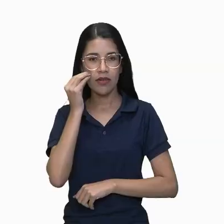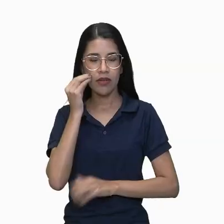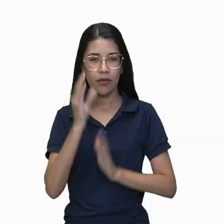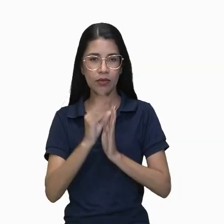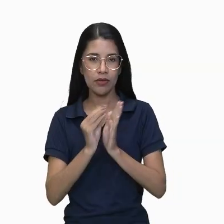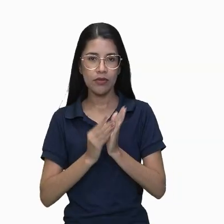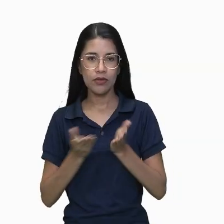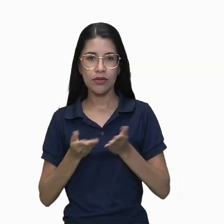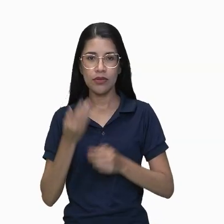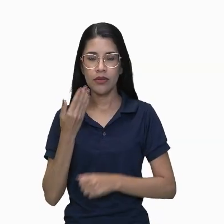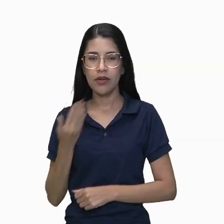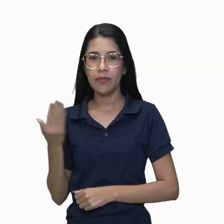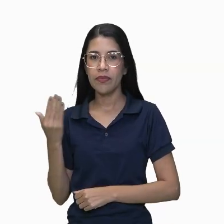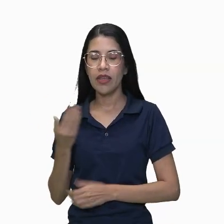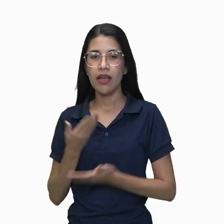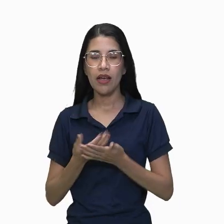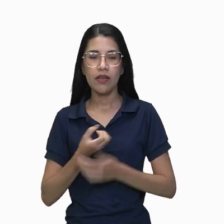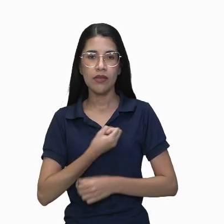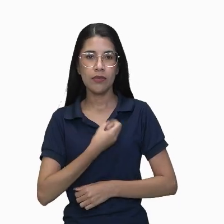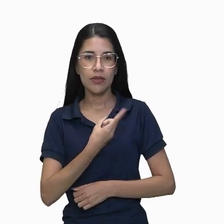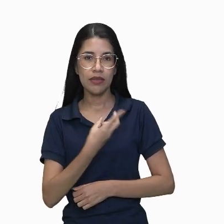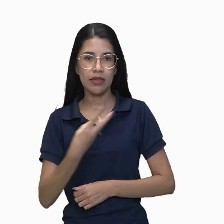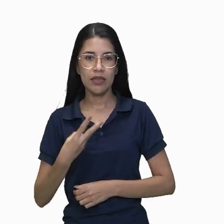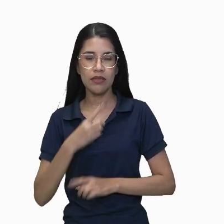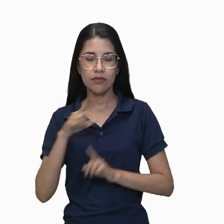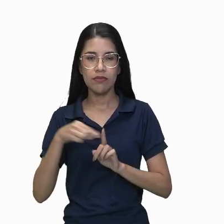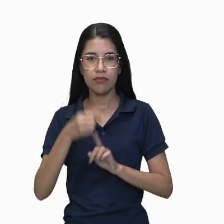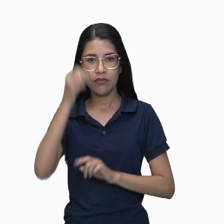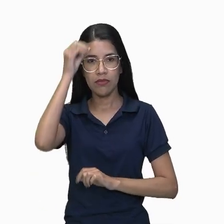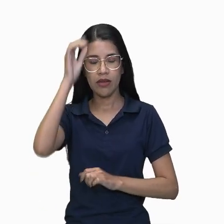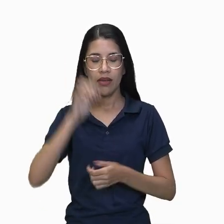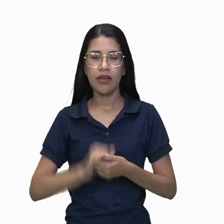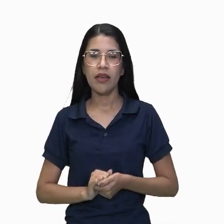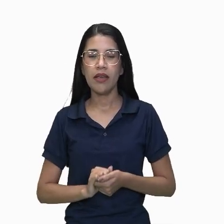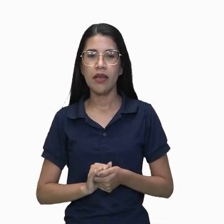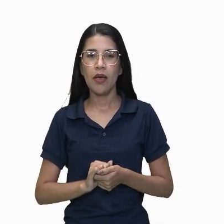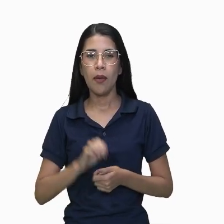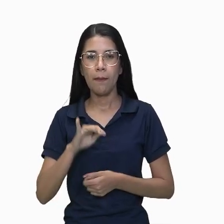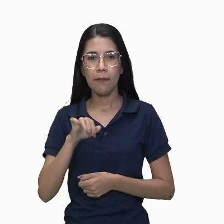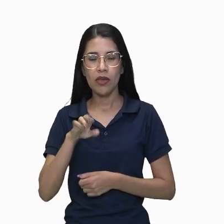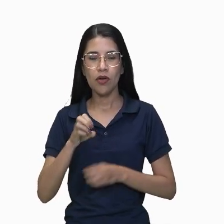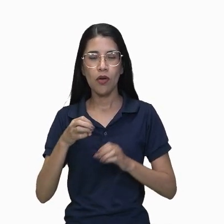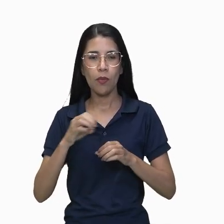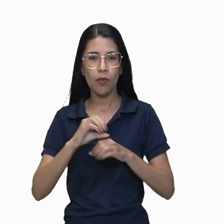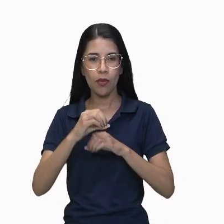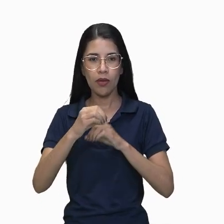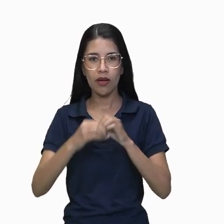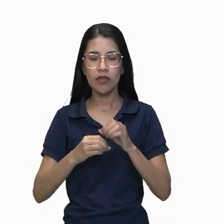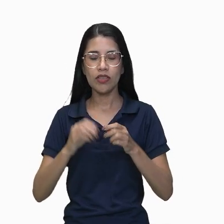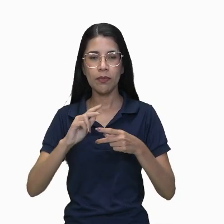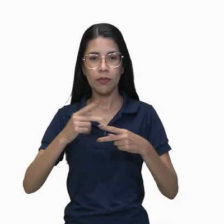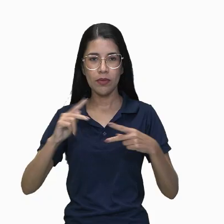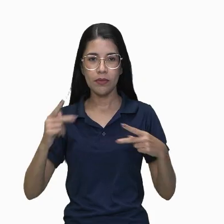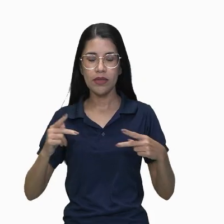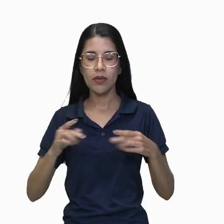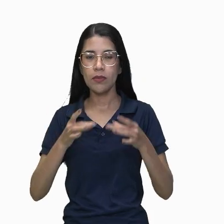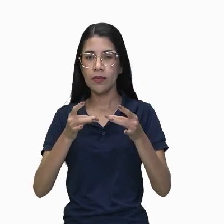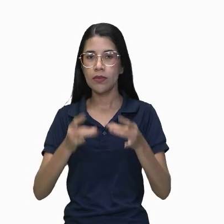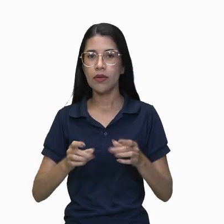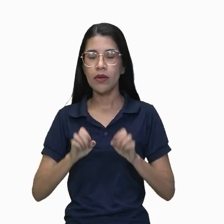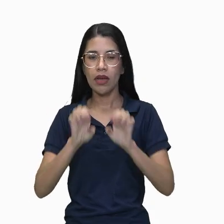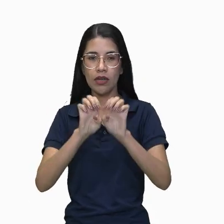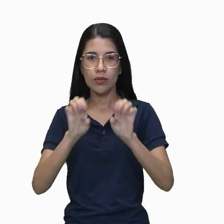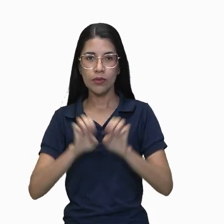hoje. Aula 13, objetos de conhecimento, biomoléculas, proteínas, e o detalhamento, a estrutura